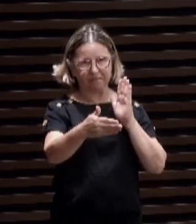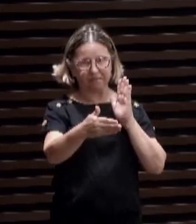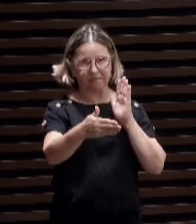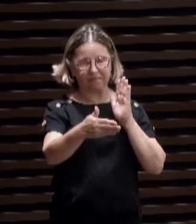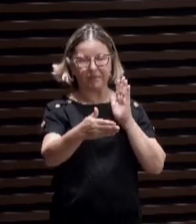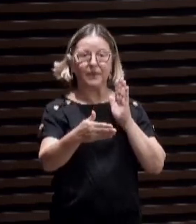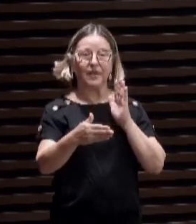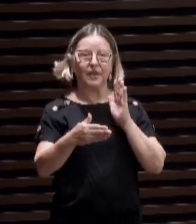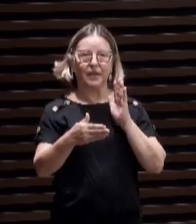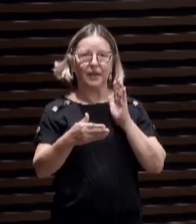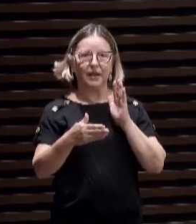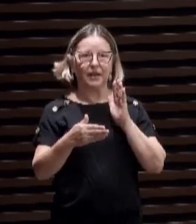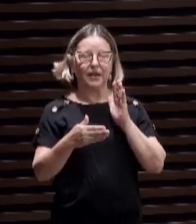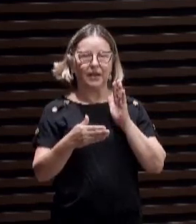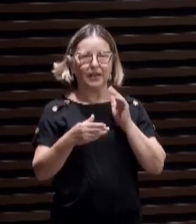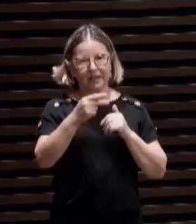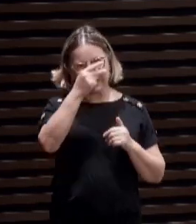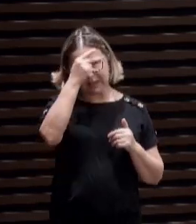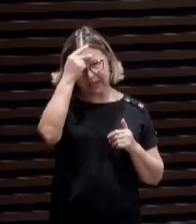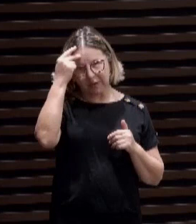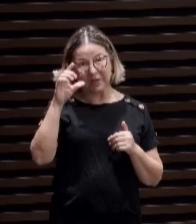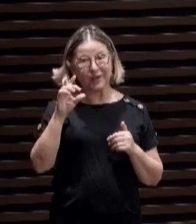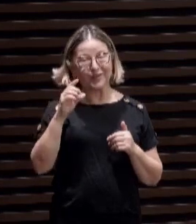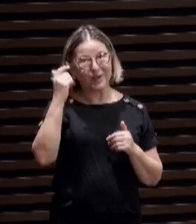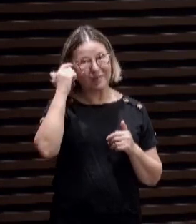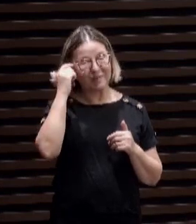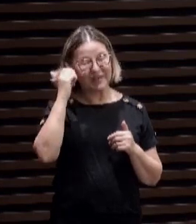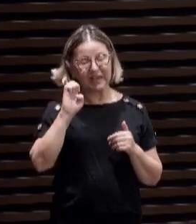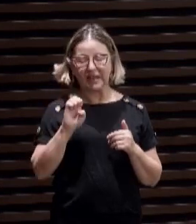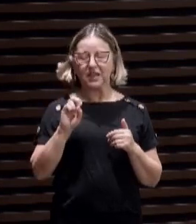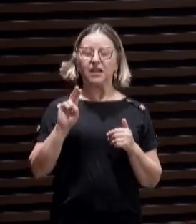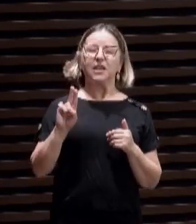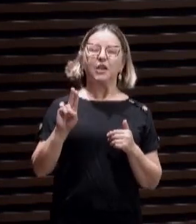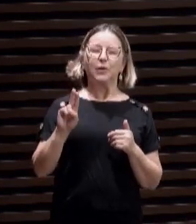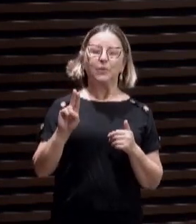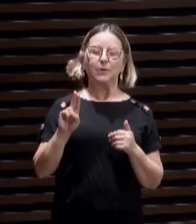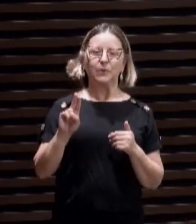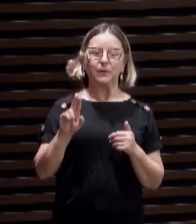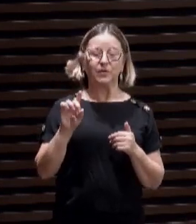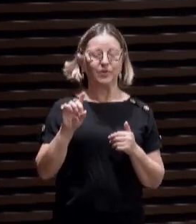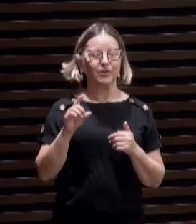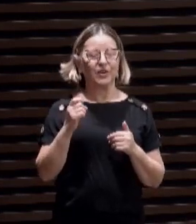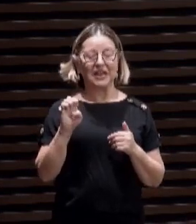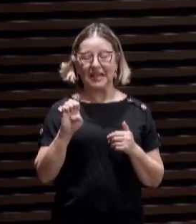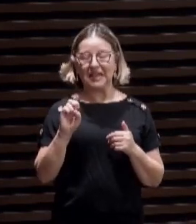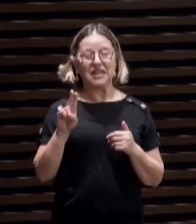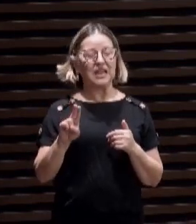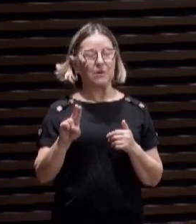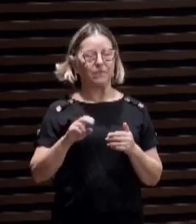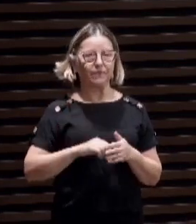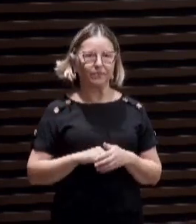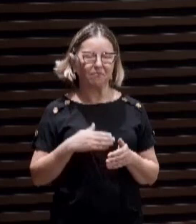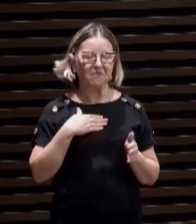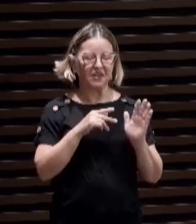egocentricidade do homem aliado à volatilidade de nosso tempo. Vocês já ouviram